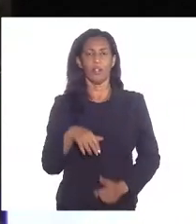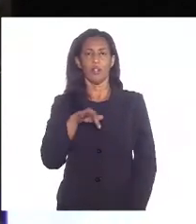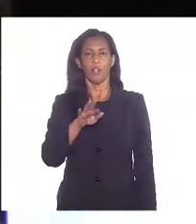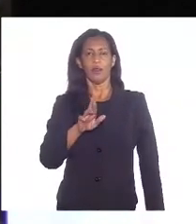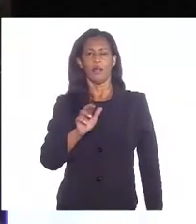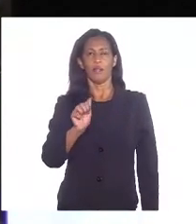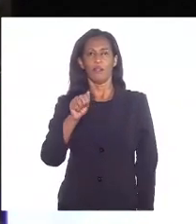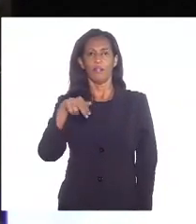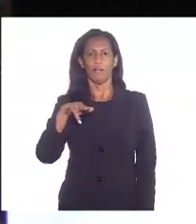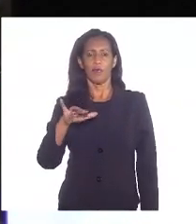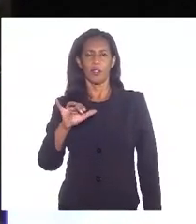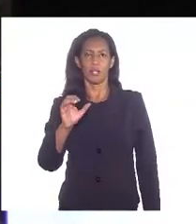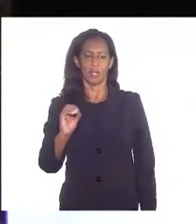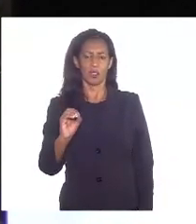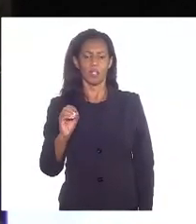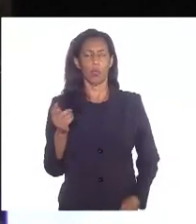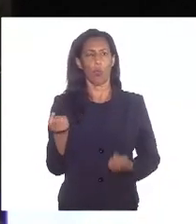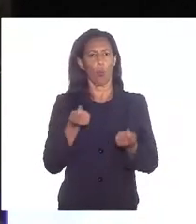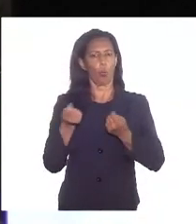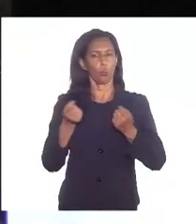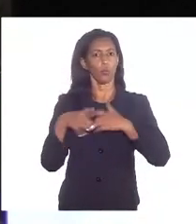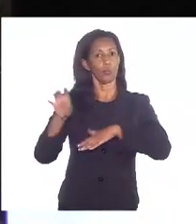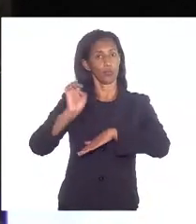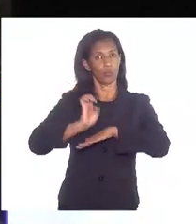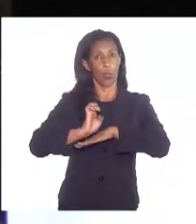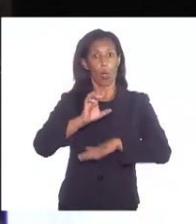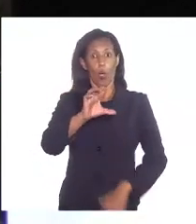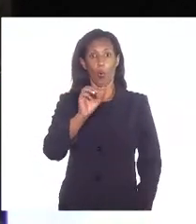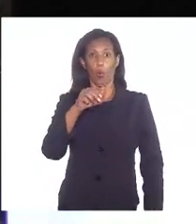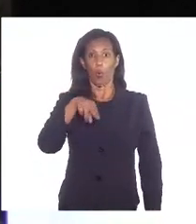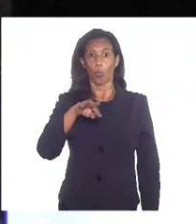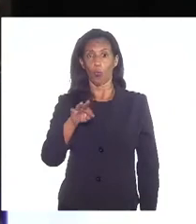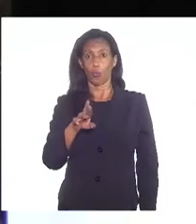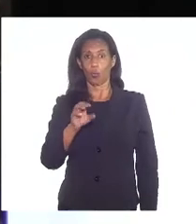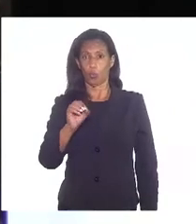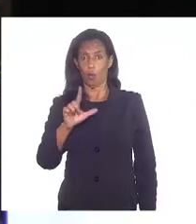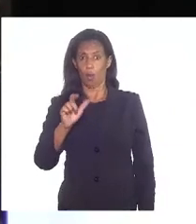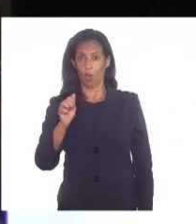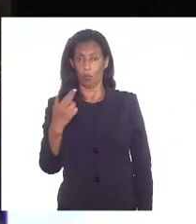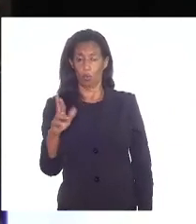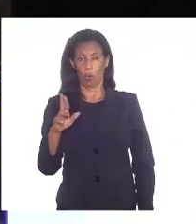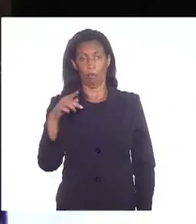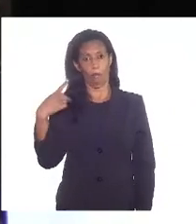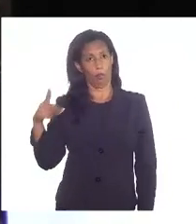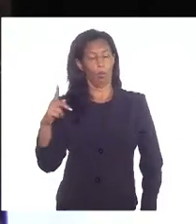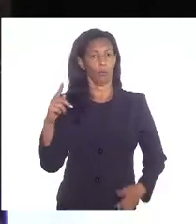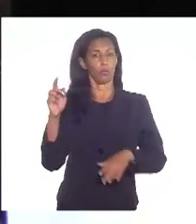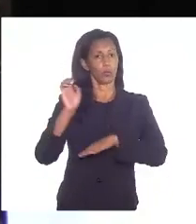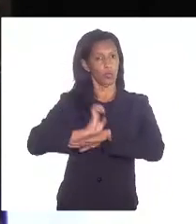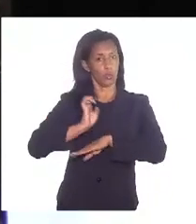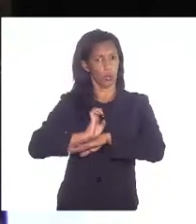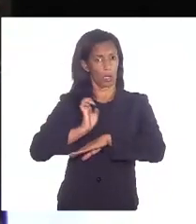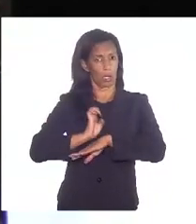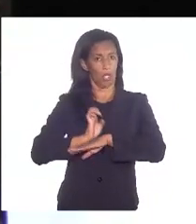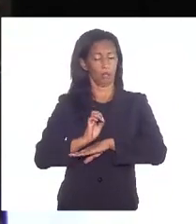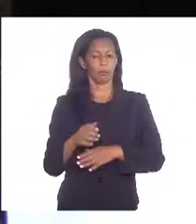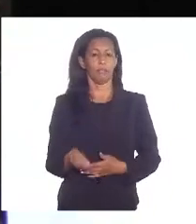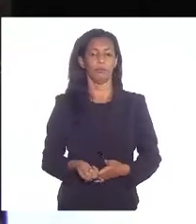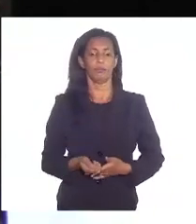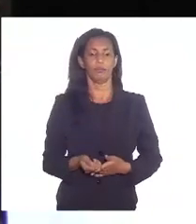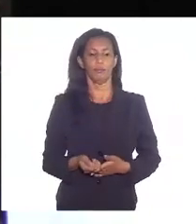Francisco Ricardo Soares, controlador-geral do Estado. Nosso Mauro Osório, que é o presidente da Assessoria Fiscal, mais uma